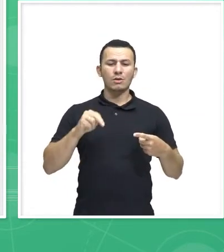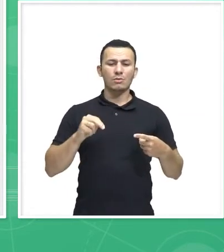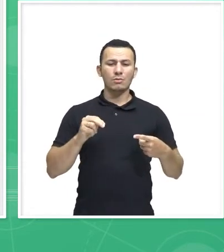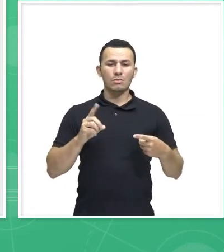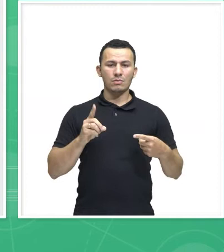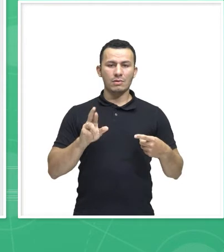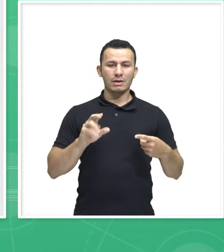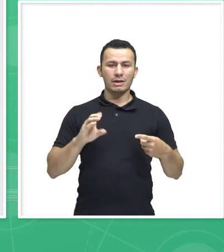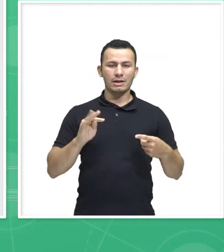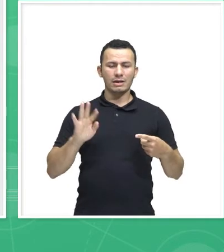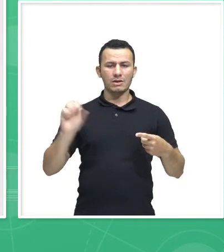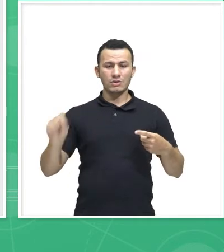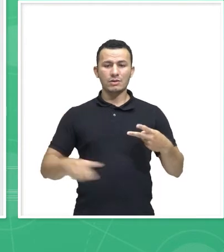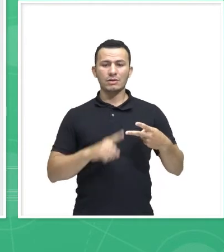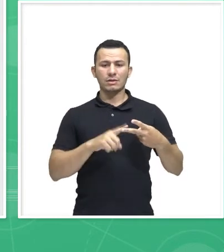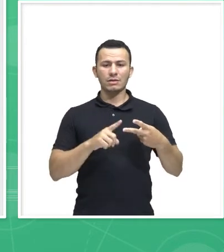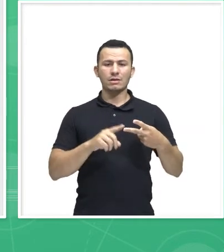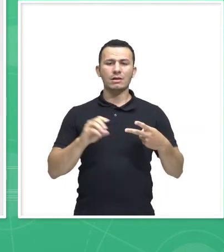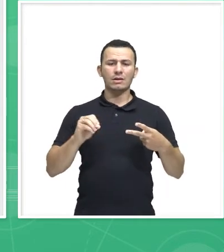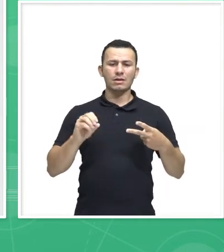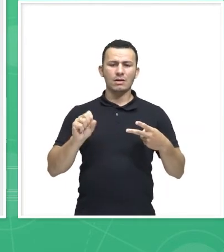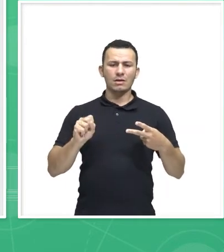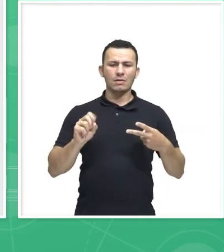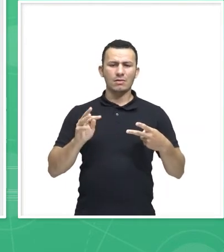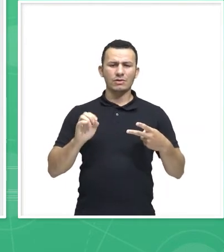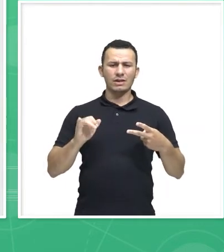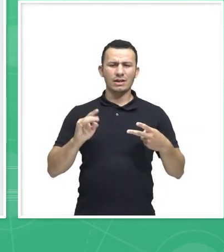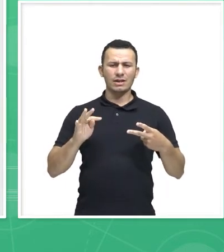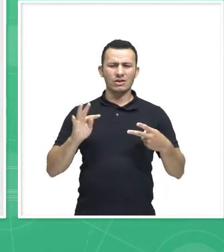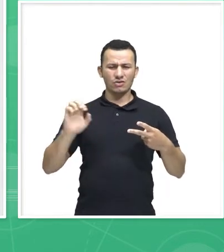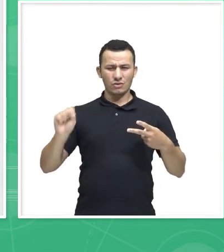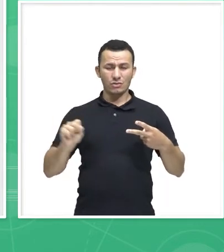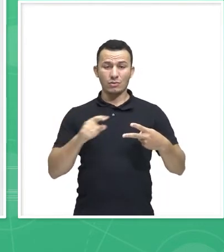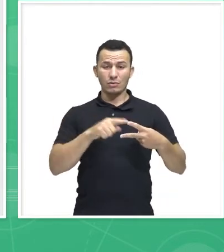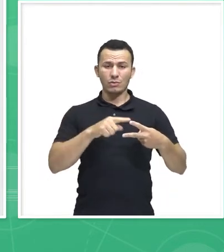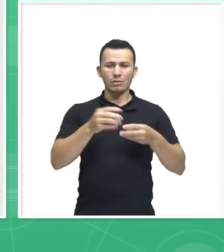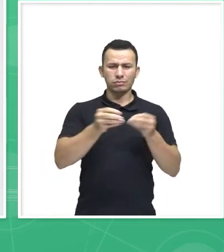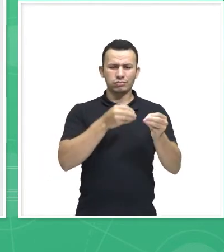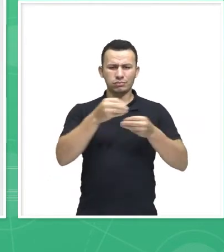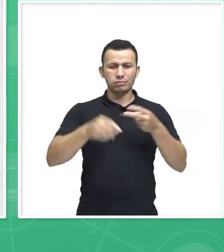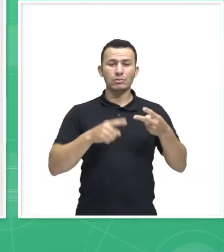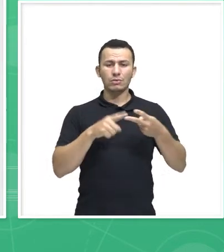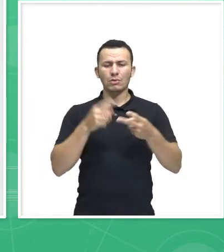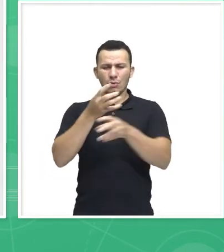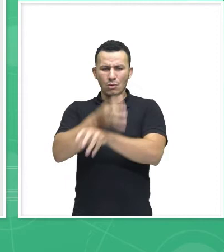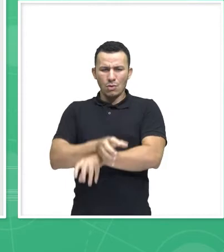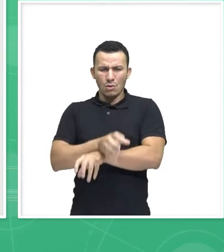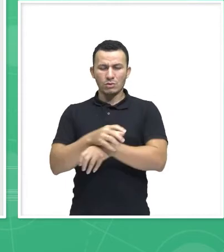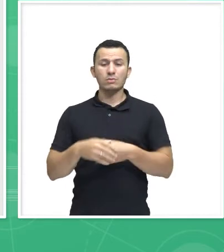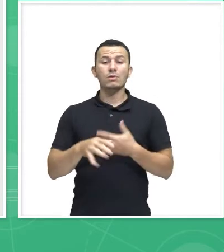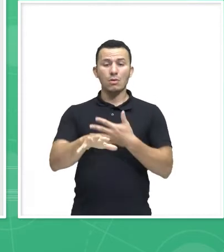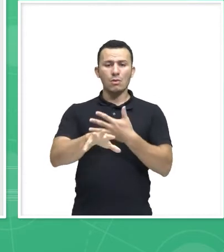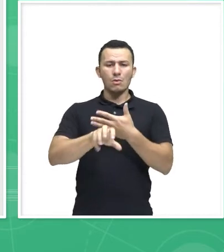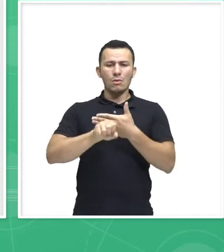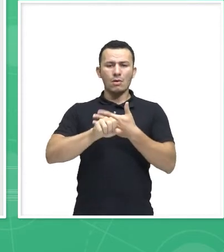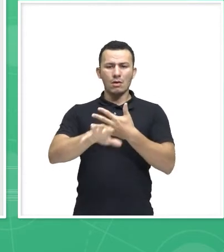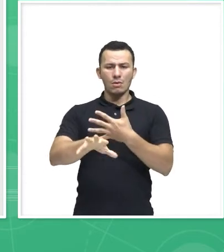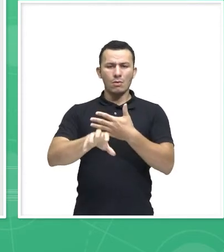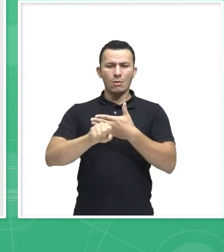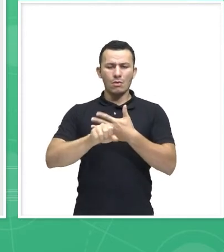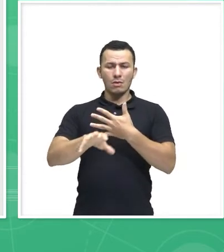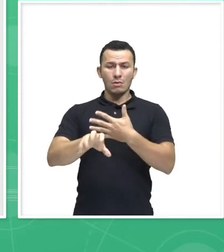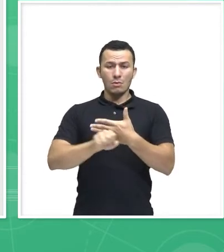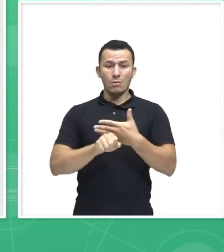cartilaginoso os austríacos eleitoral a respiração né no caso as brânquias as brânquias dos